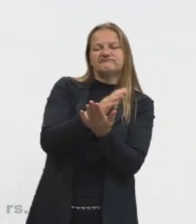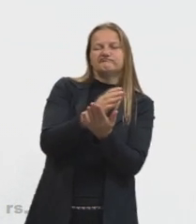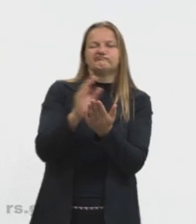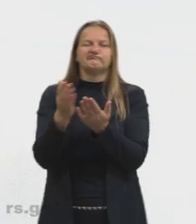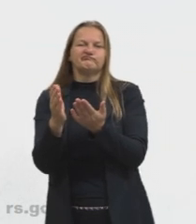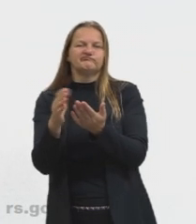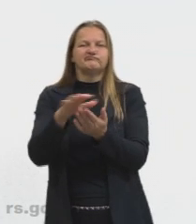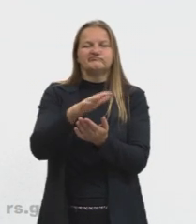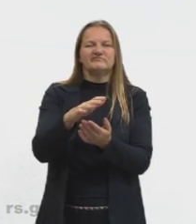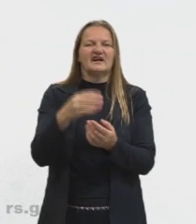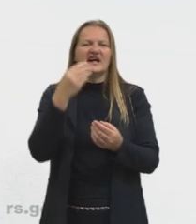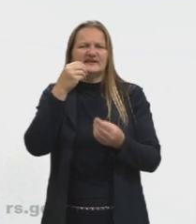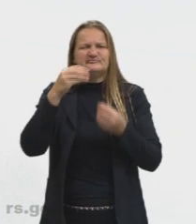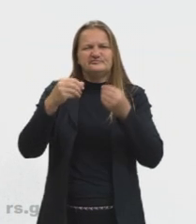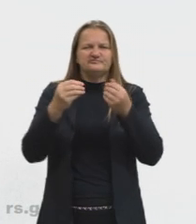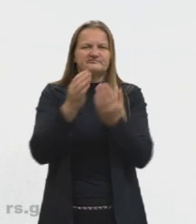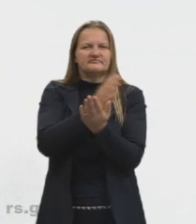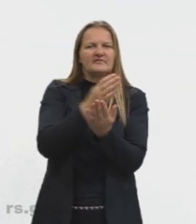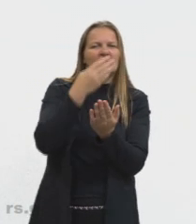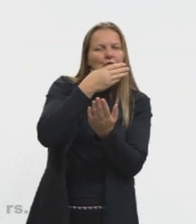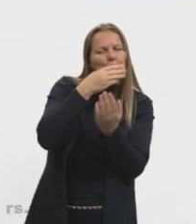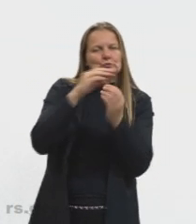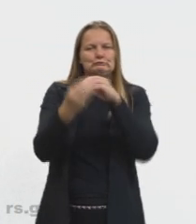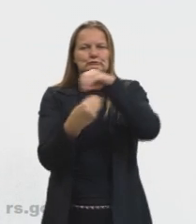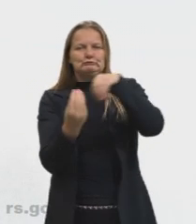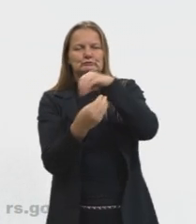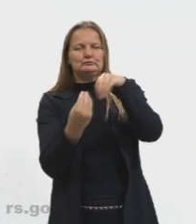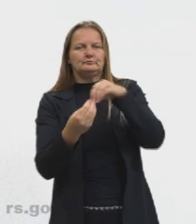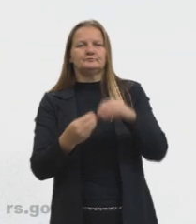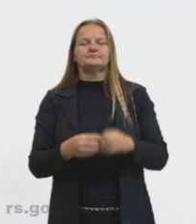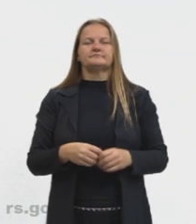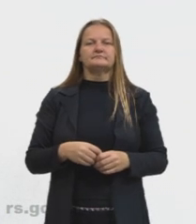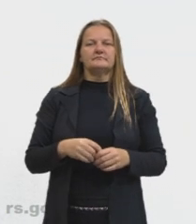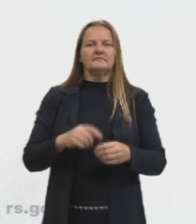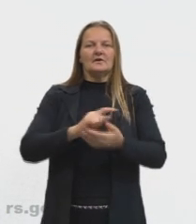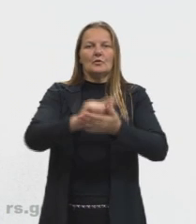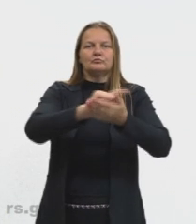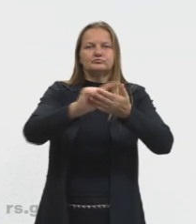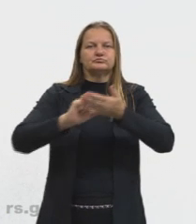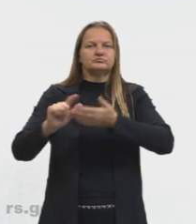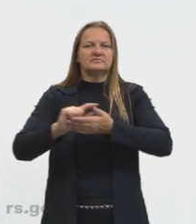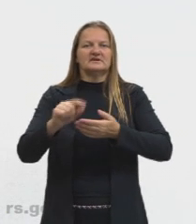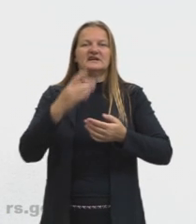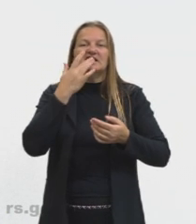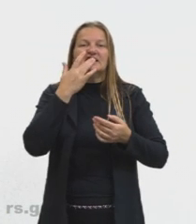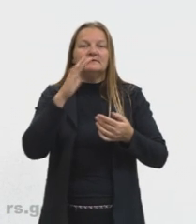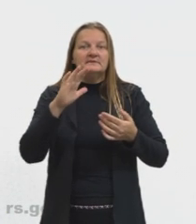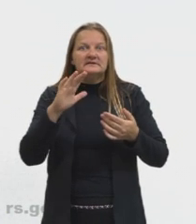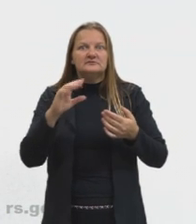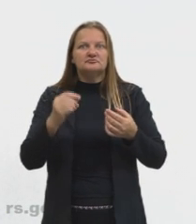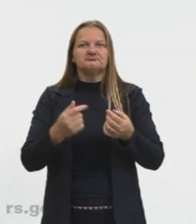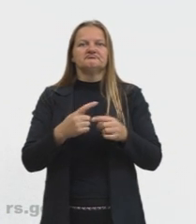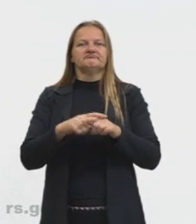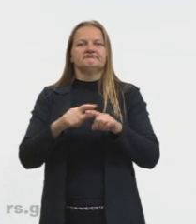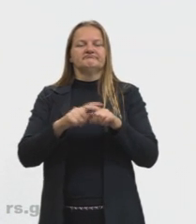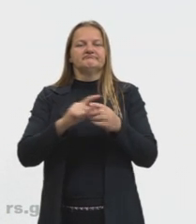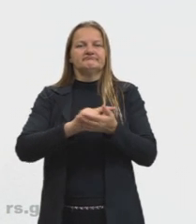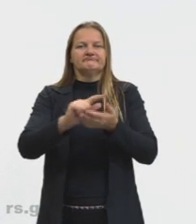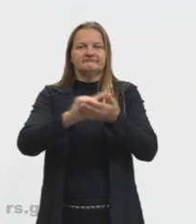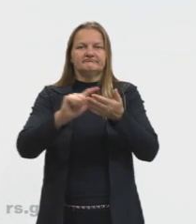é doce por sente ali aquele sais solúveis no paladar ou quando vai lavar o carro por exemplo ficar branco olhei aquela parte